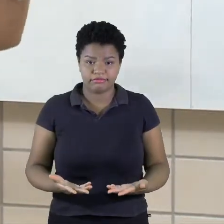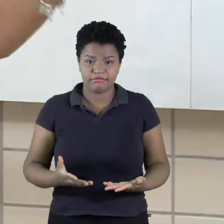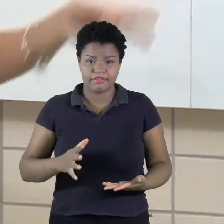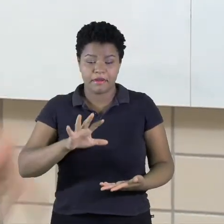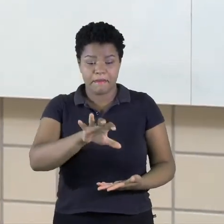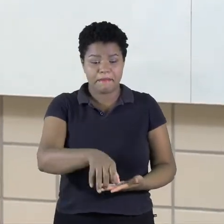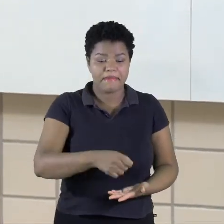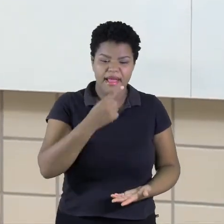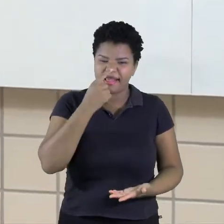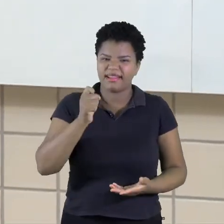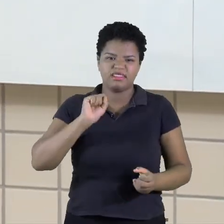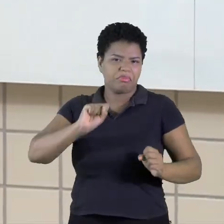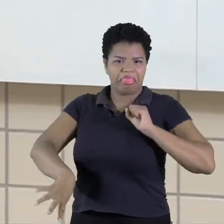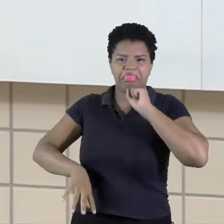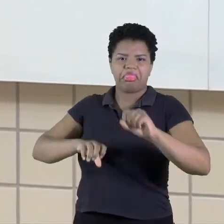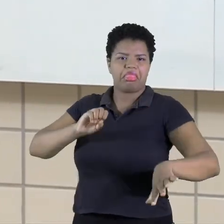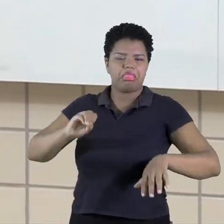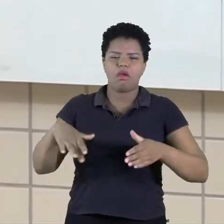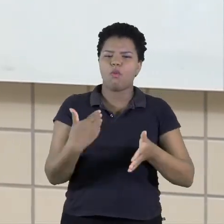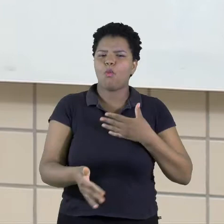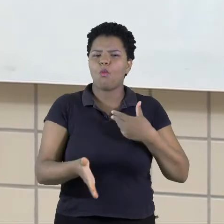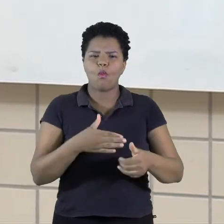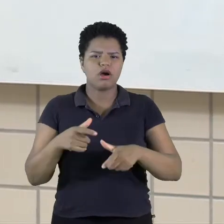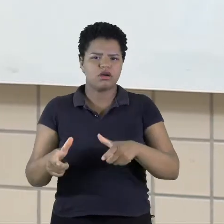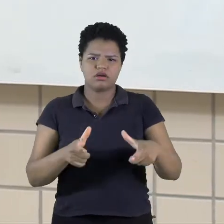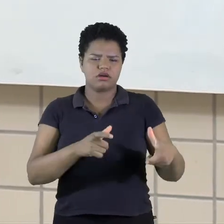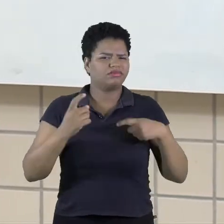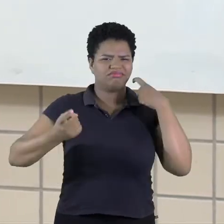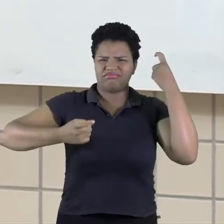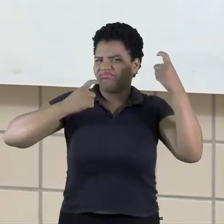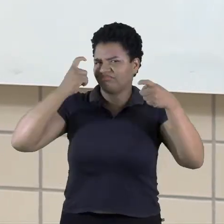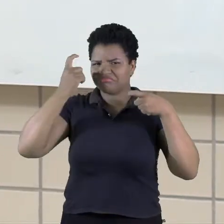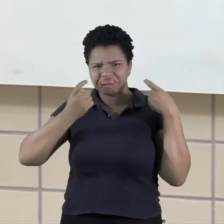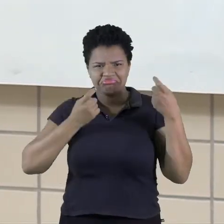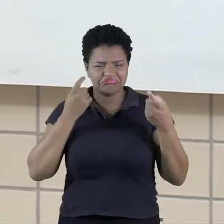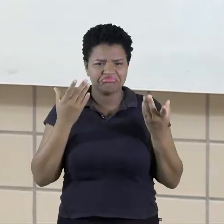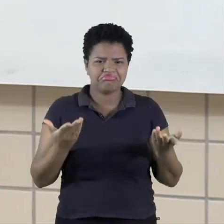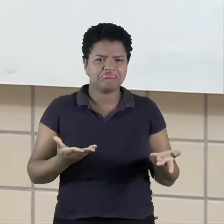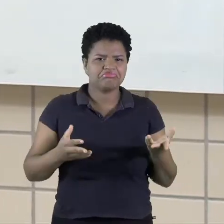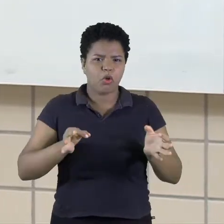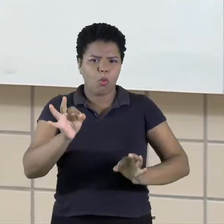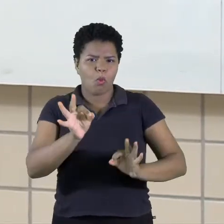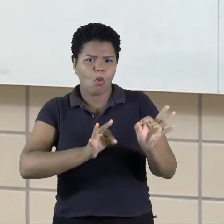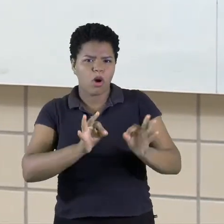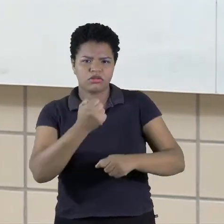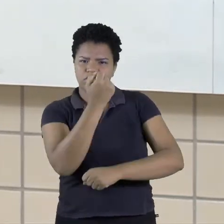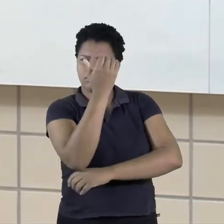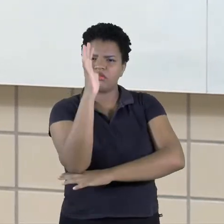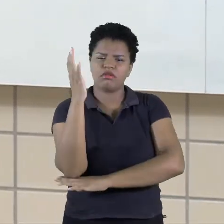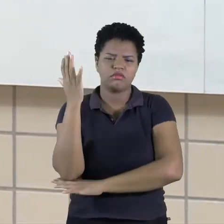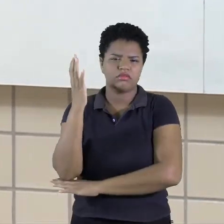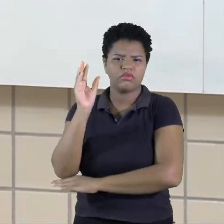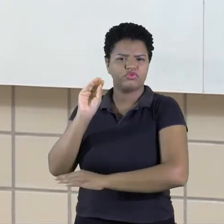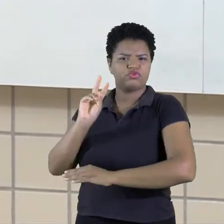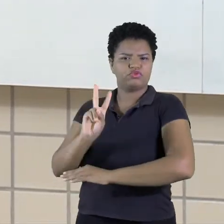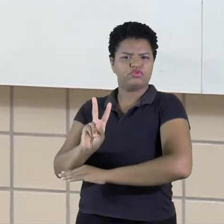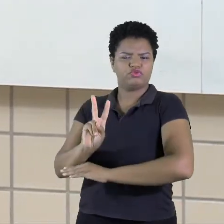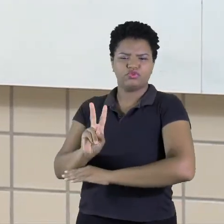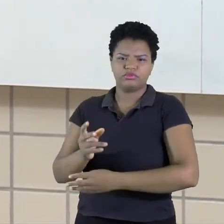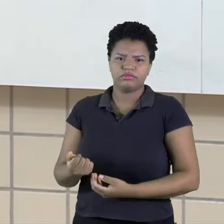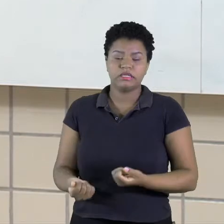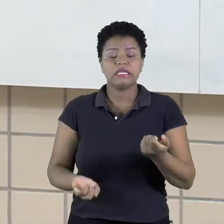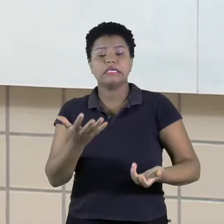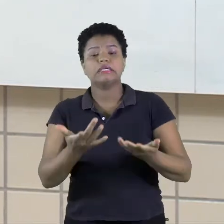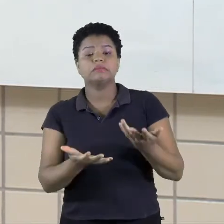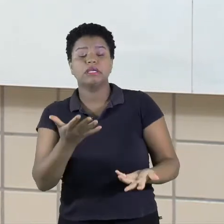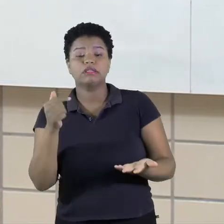lixo em qualquer local, não se preocupa em manter a natureza preservada? E as queimadas,